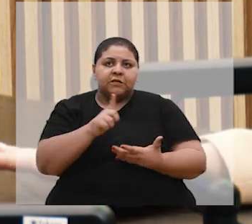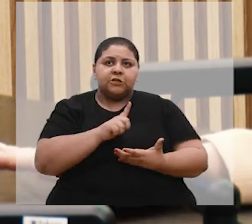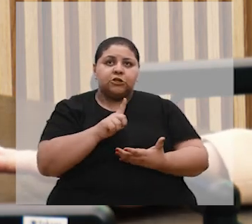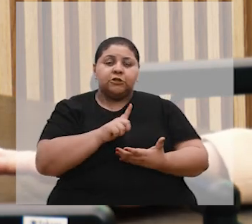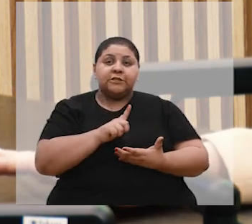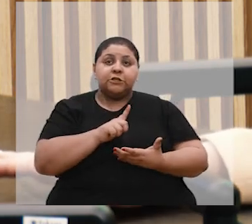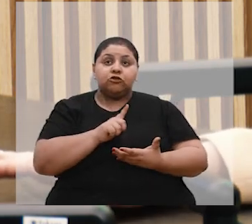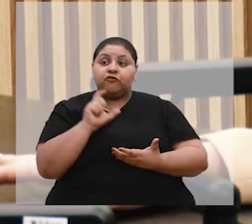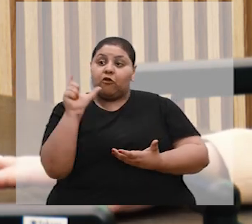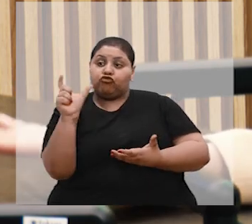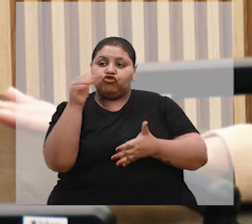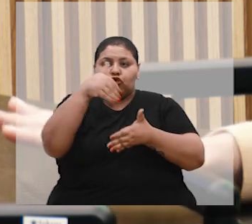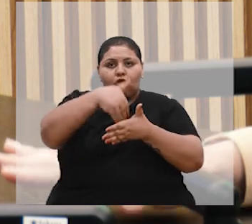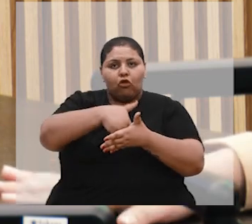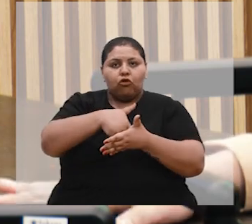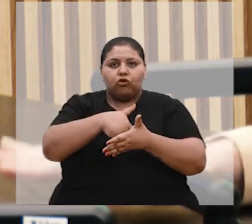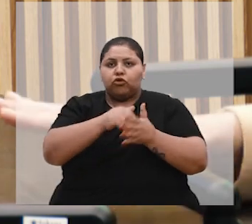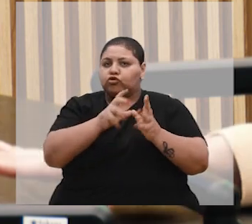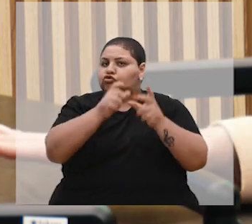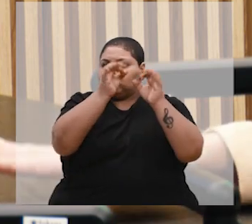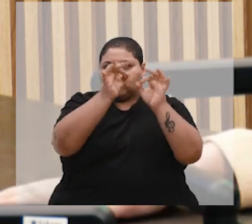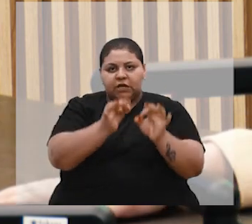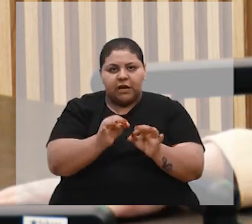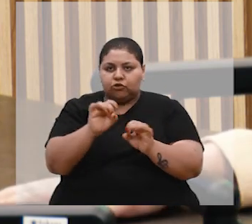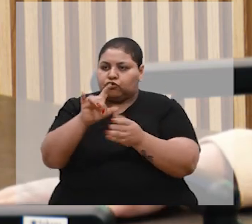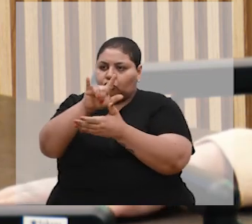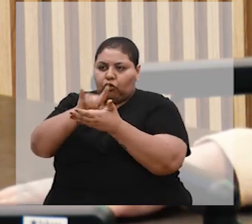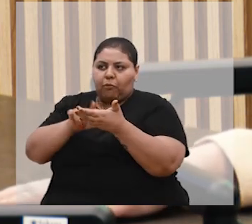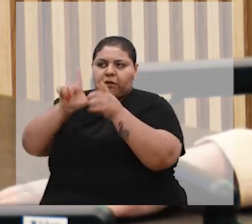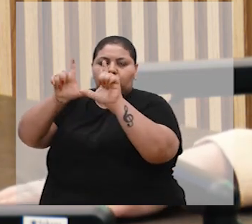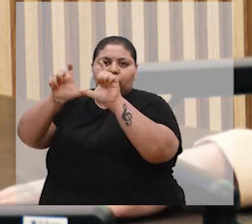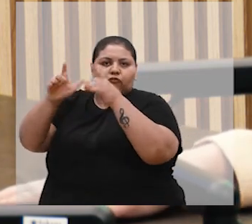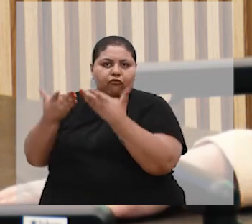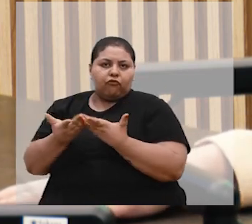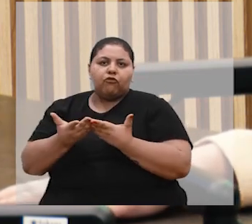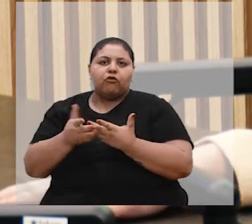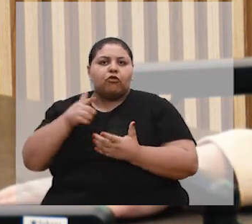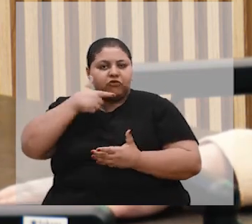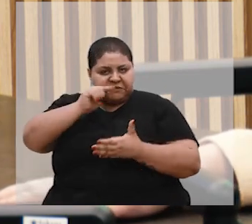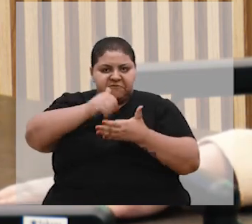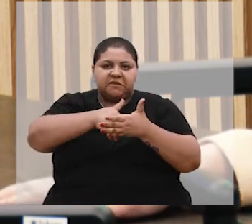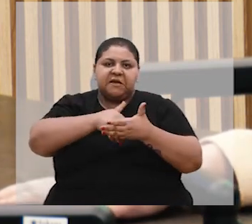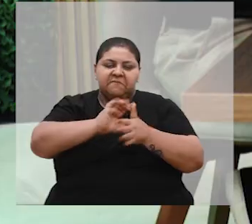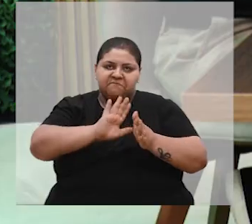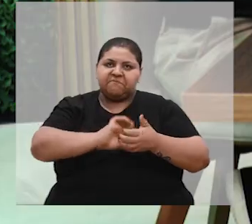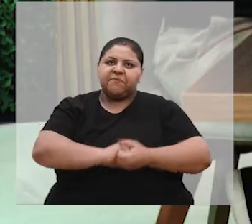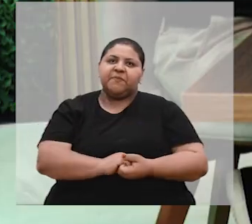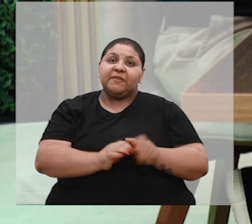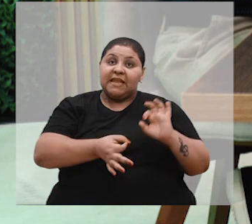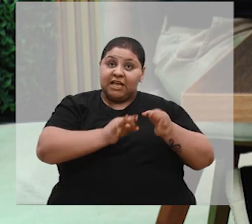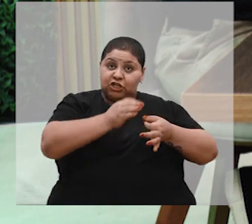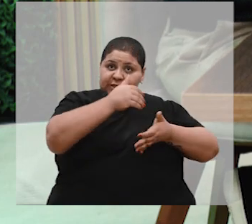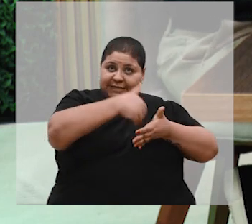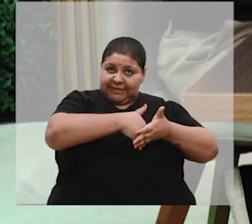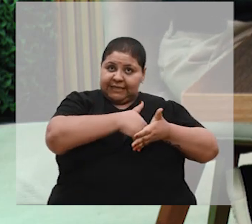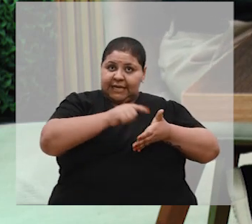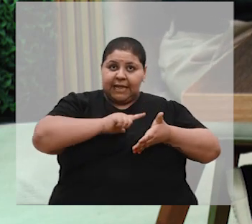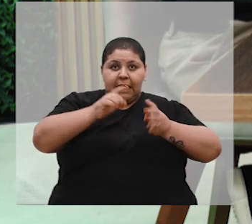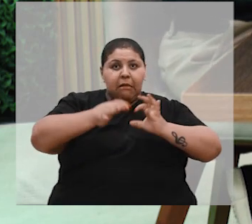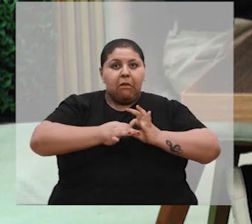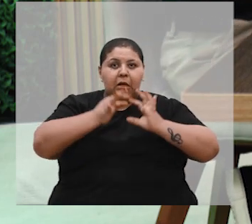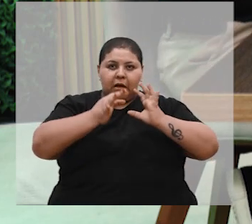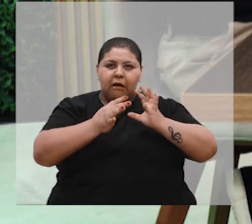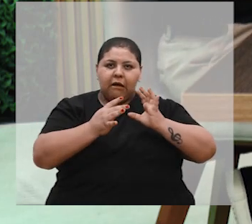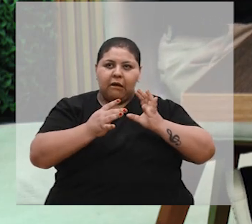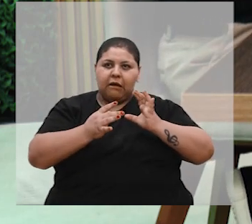tiver o título de eleitor, tá tudo bem. Vai com um documento com foto e vai conseguir votar. E a Justiça Eleitoral tem disponibilizado, ao